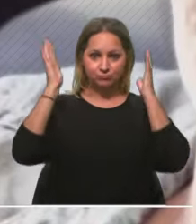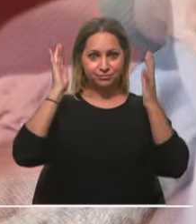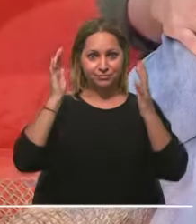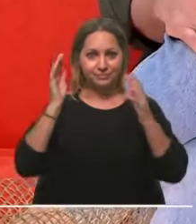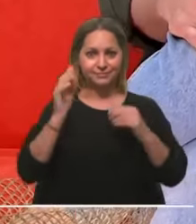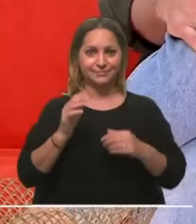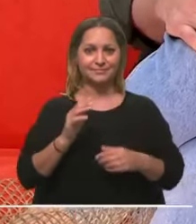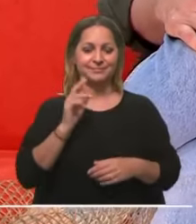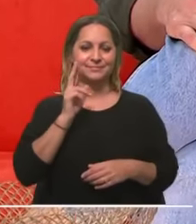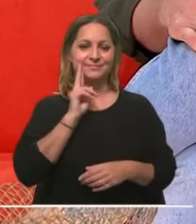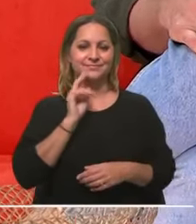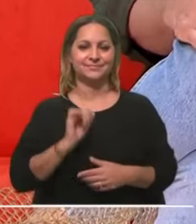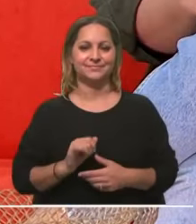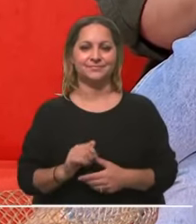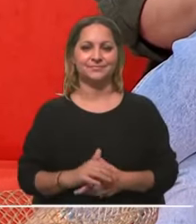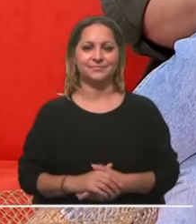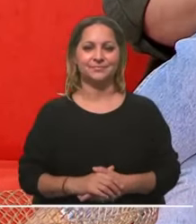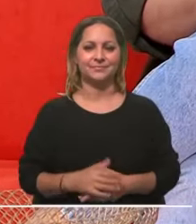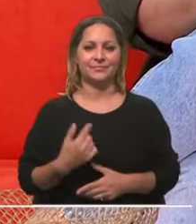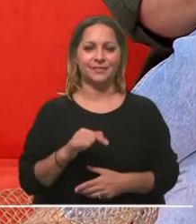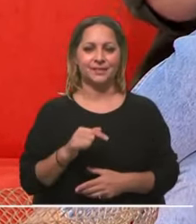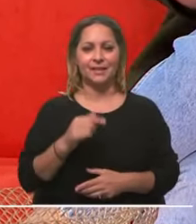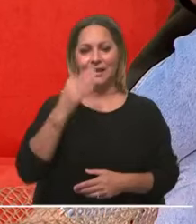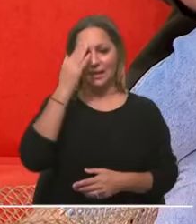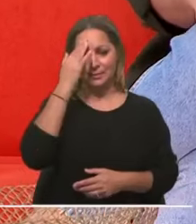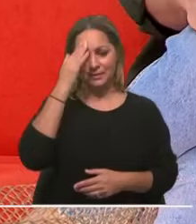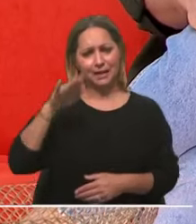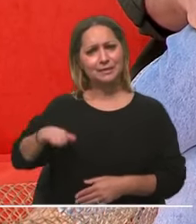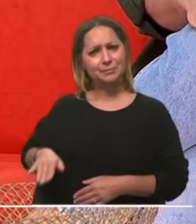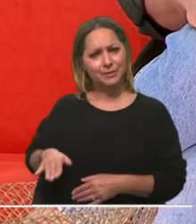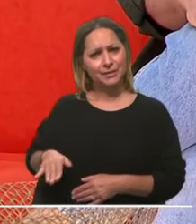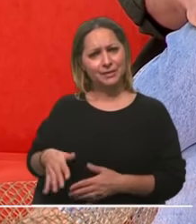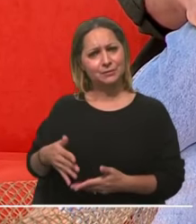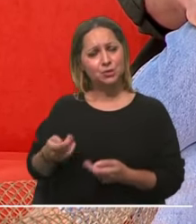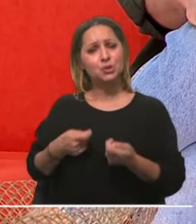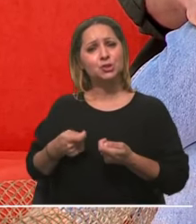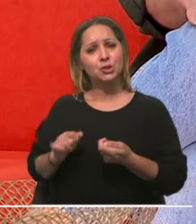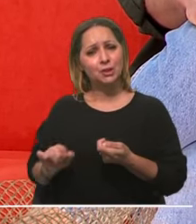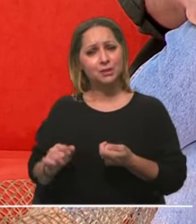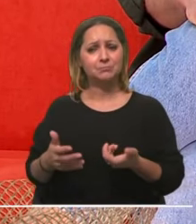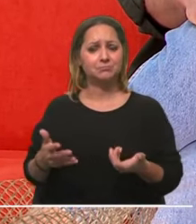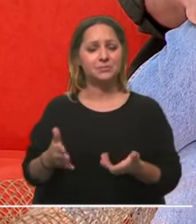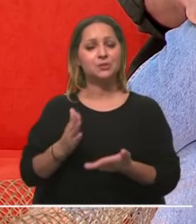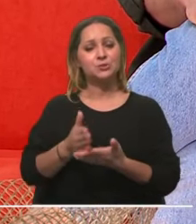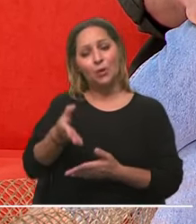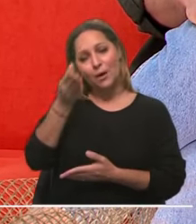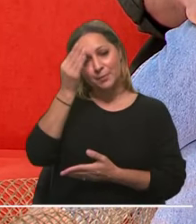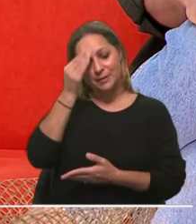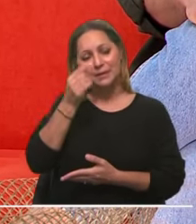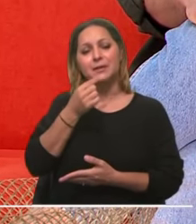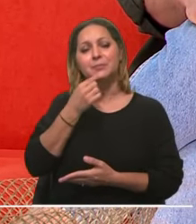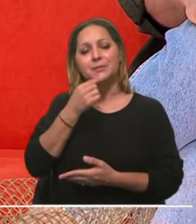é normal se ele tem essa capacidade tão pequenino não é então é só é só aprender e perceber e